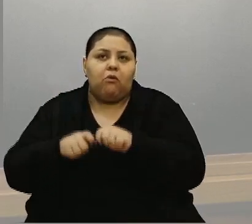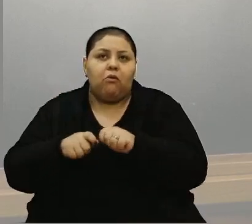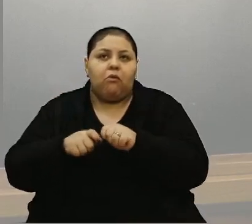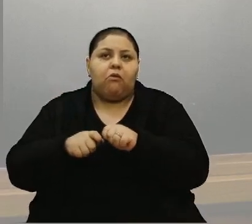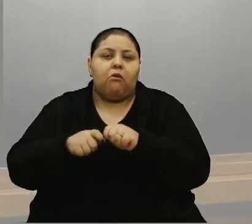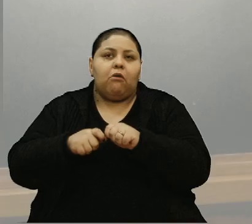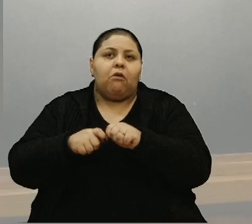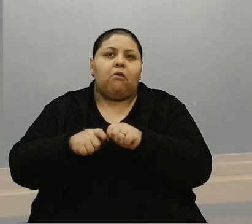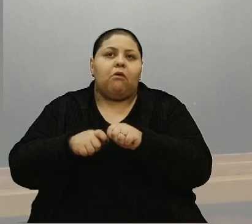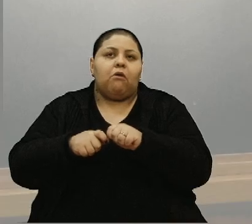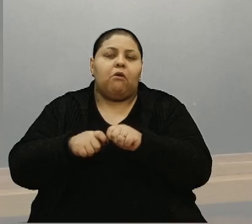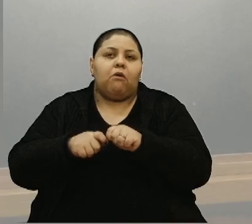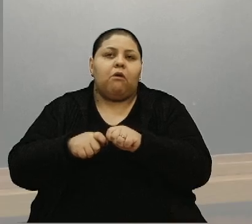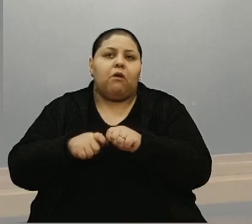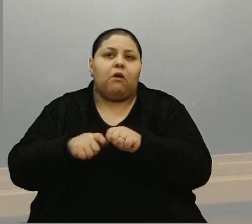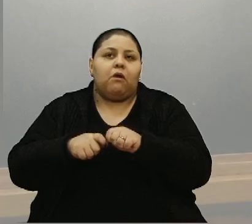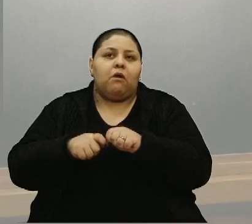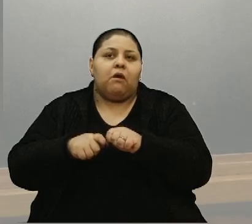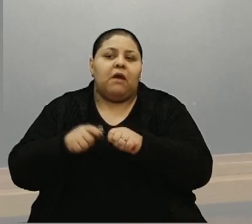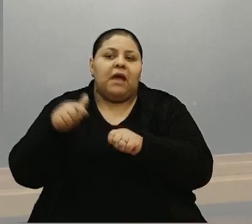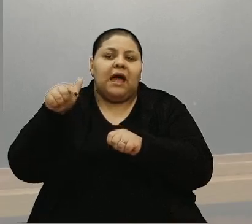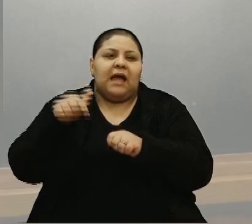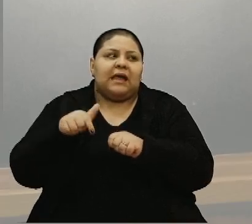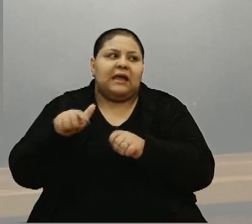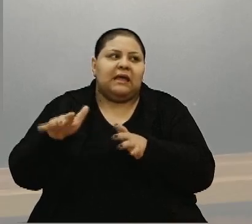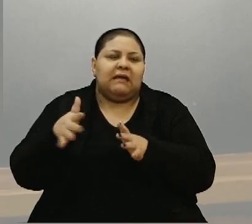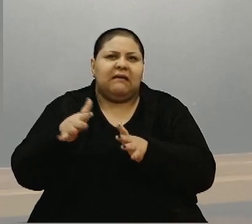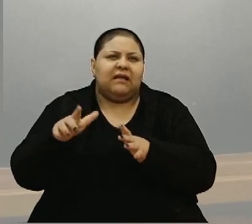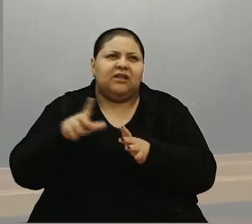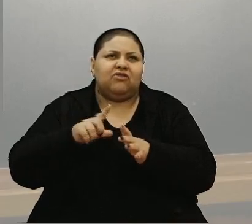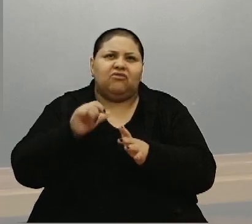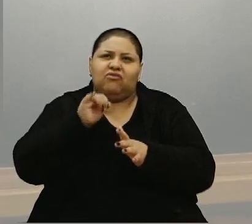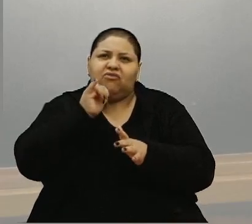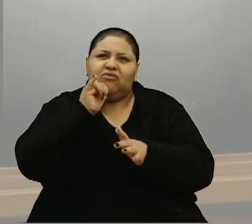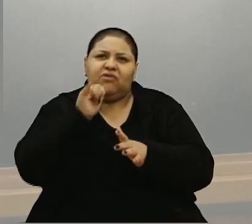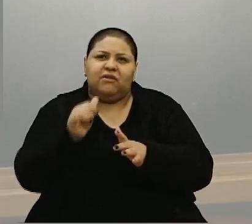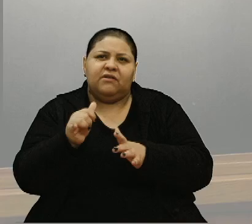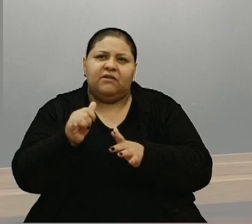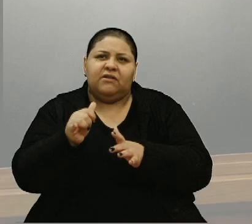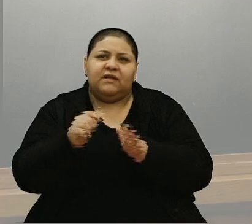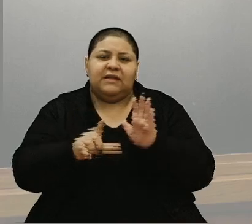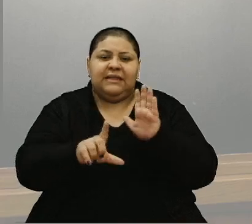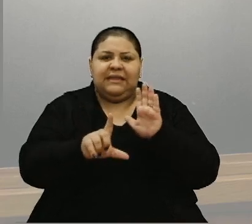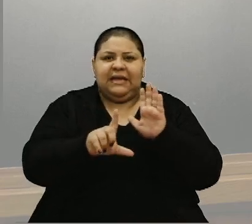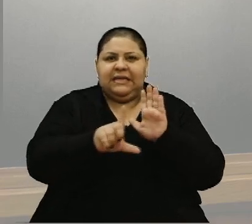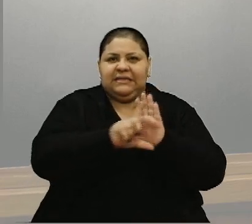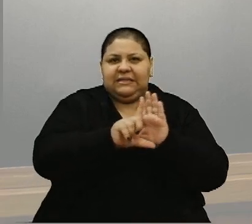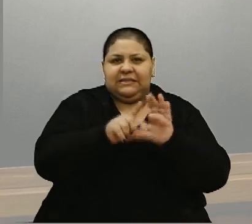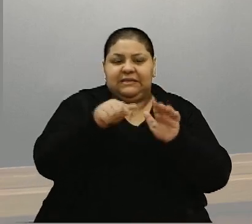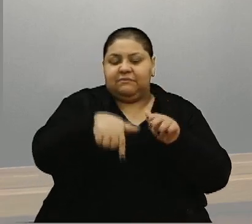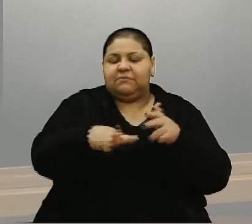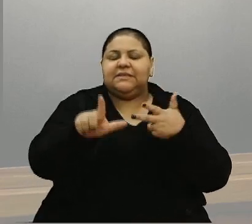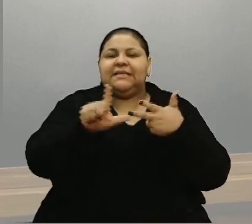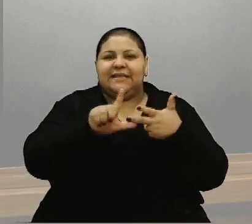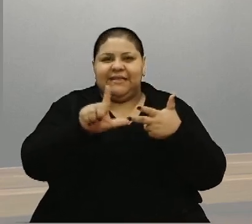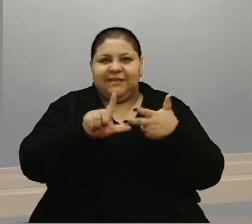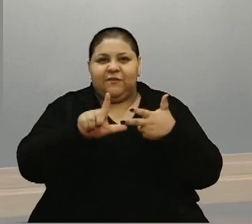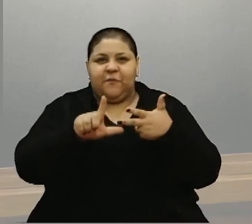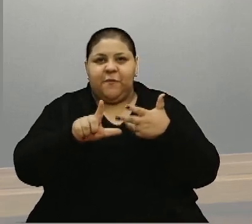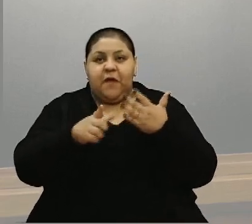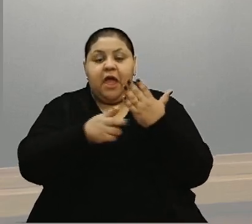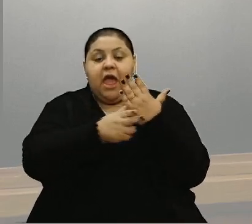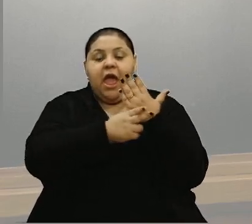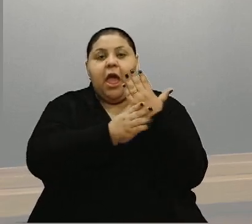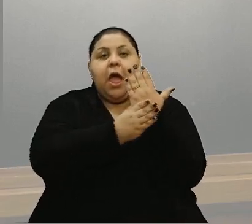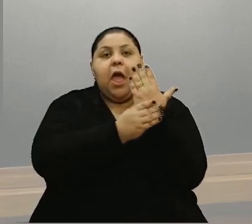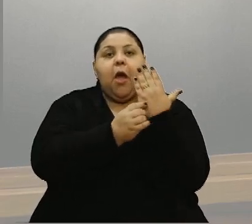quórum. Aqui parece que é uma coisa meio... E eu não estou dizendo que é dessa legislatura, de outra, é um hábito que nós temos aqui.